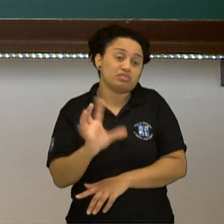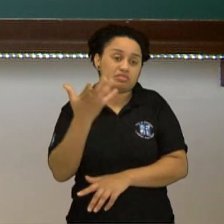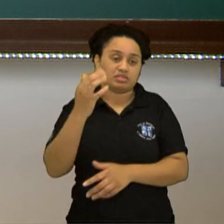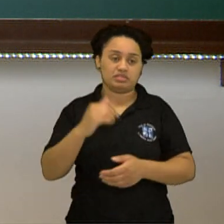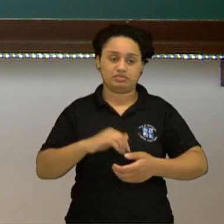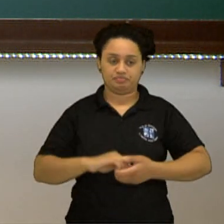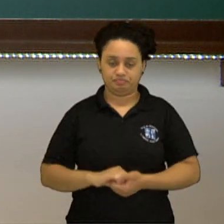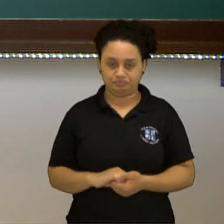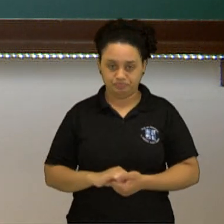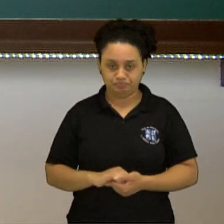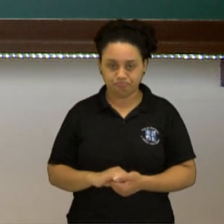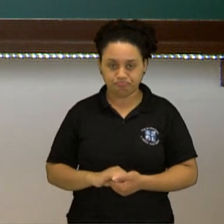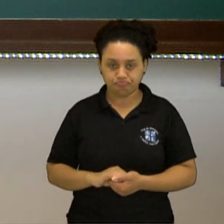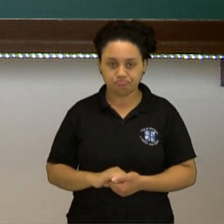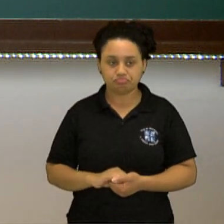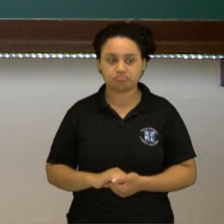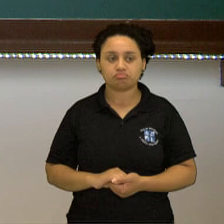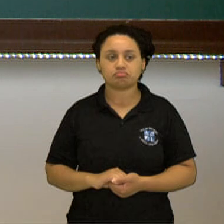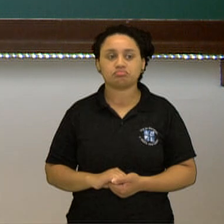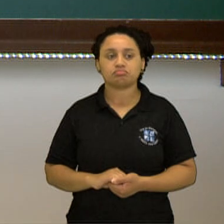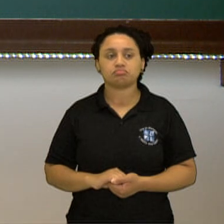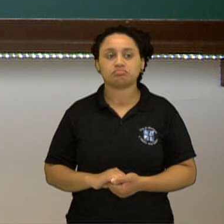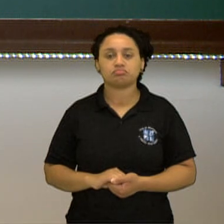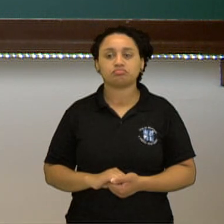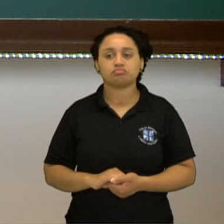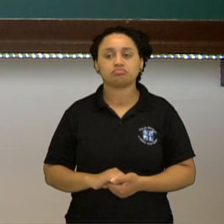de sentido.